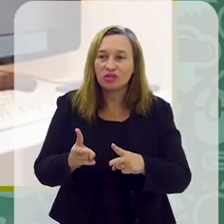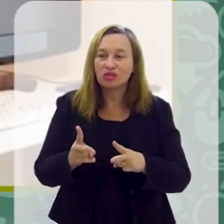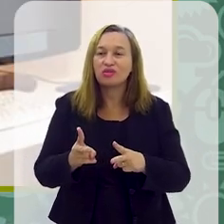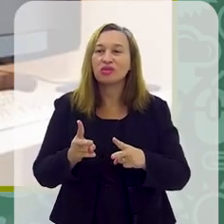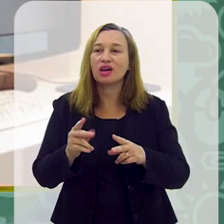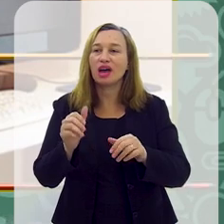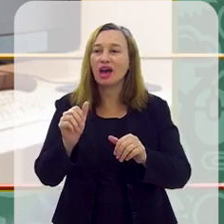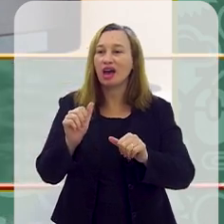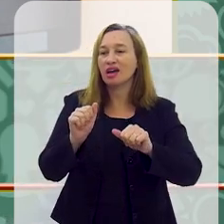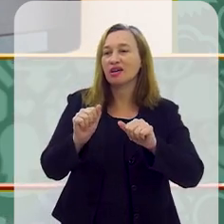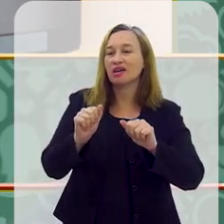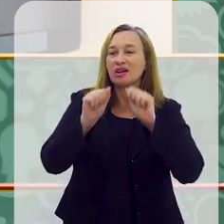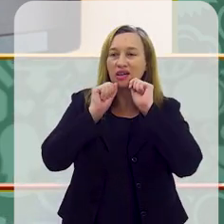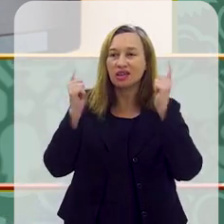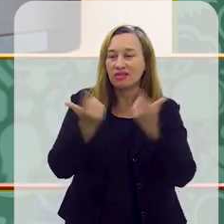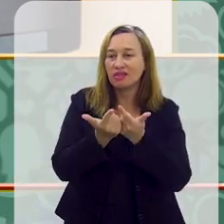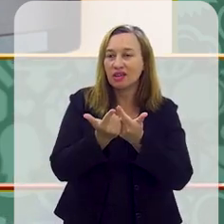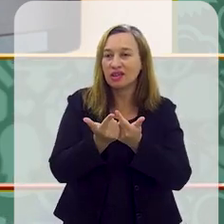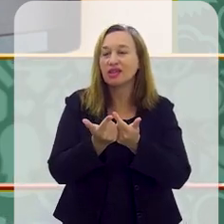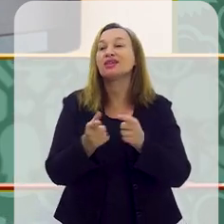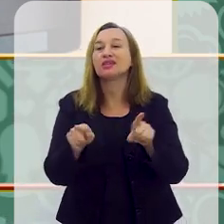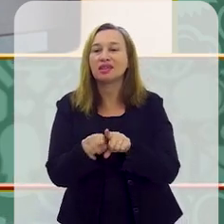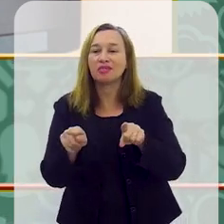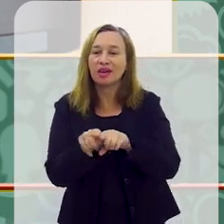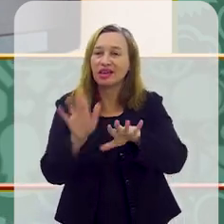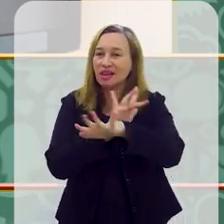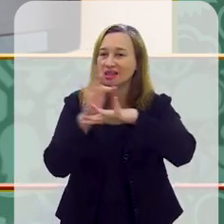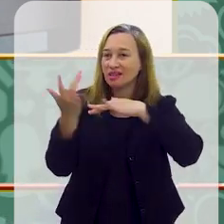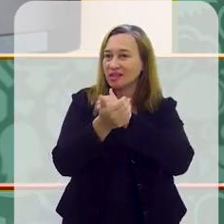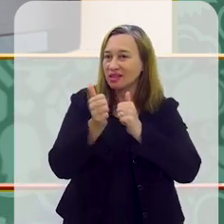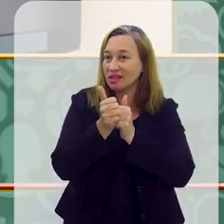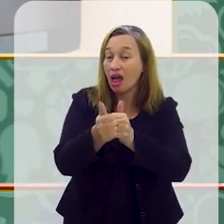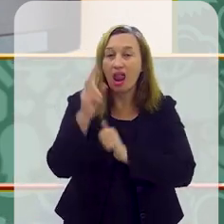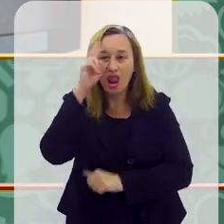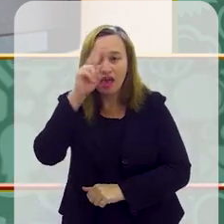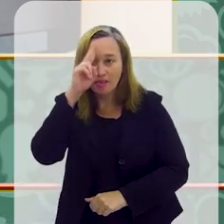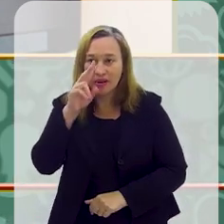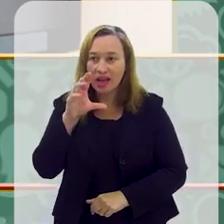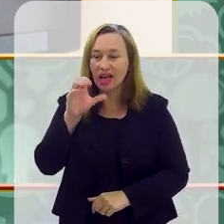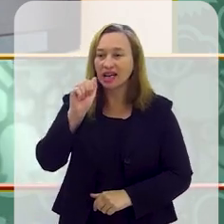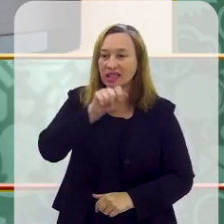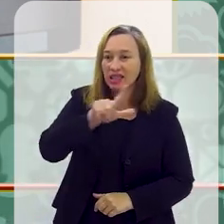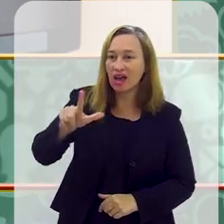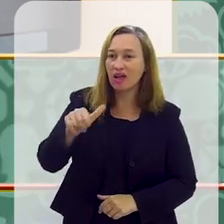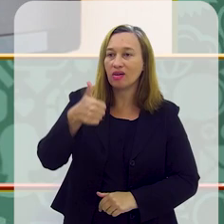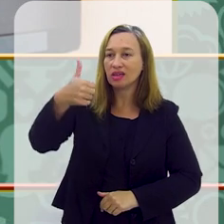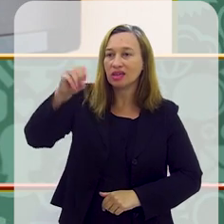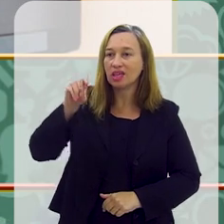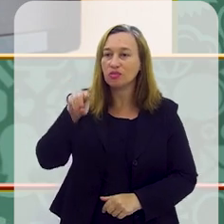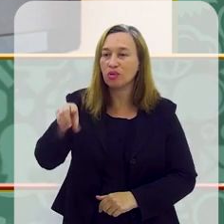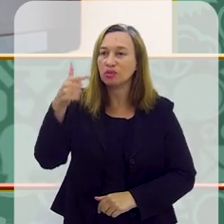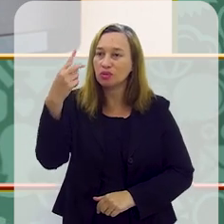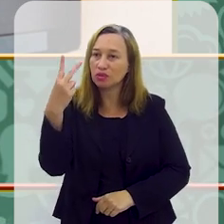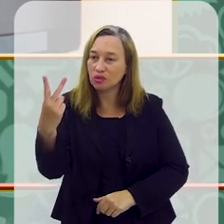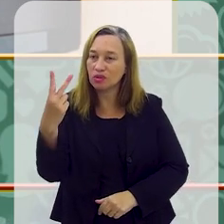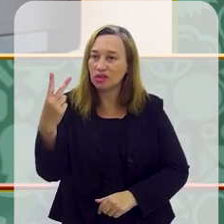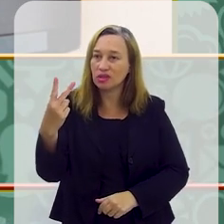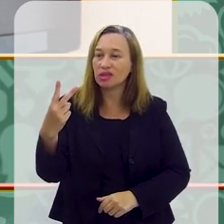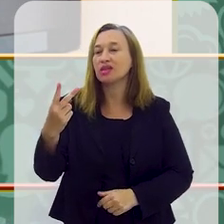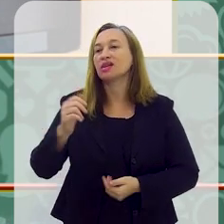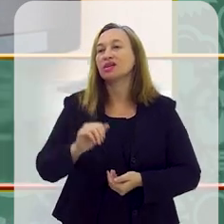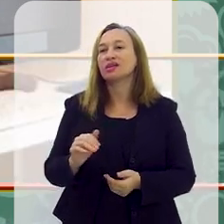Continue de olho na programação da TV Alerj e acompanhe a gente também nas nossas redes sociais. Lembrando que estamos no canal digital